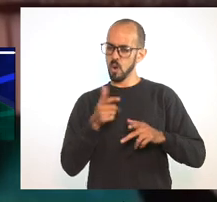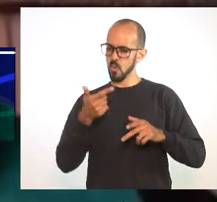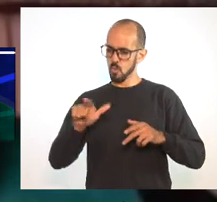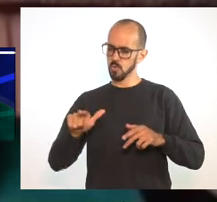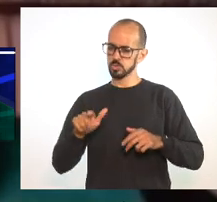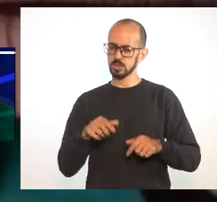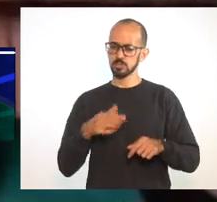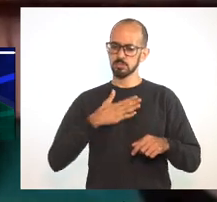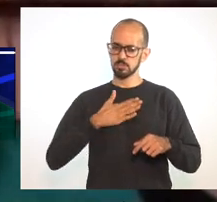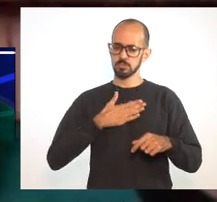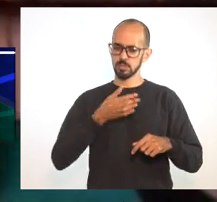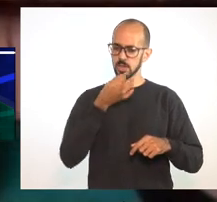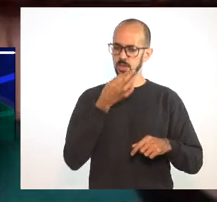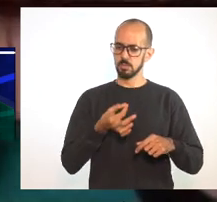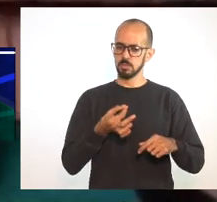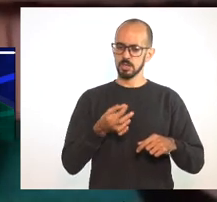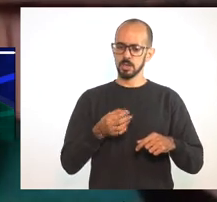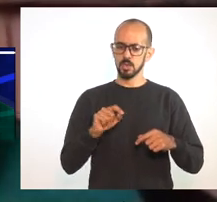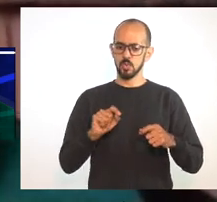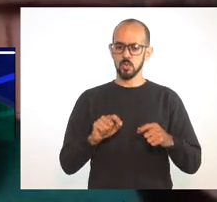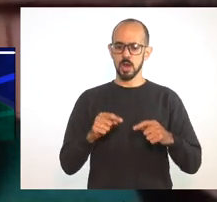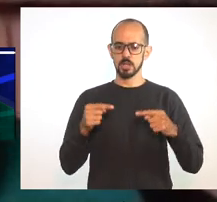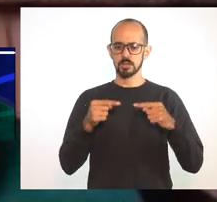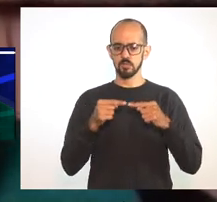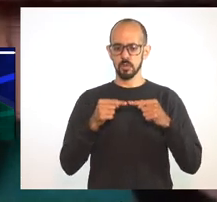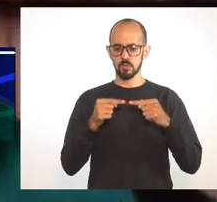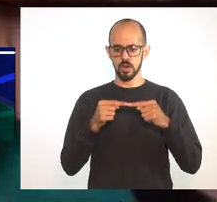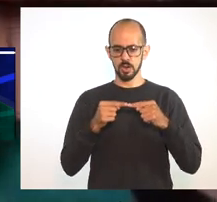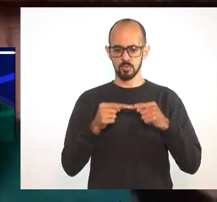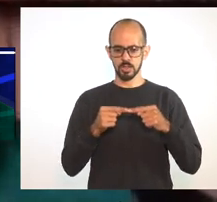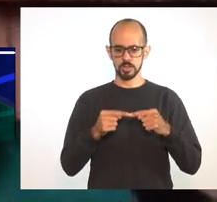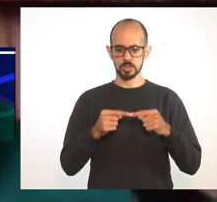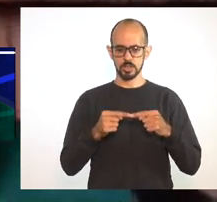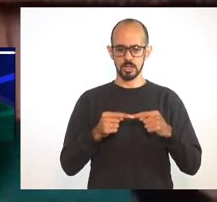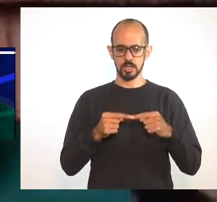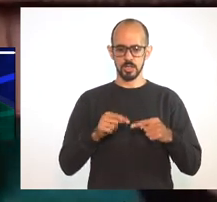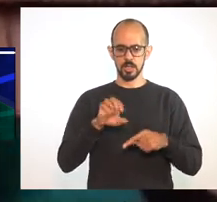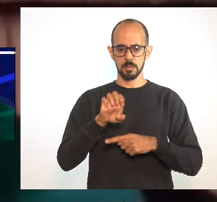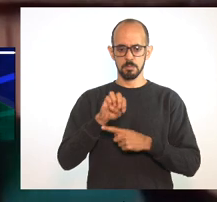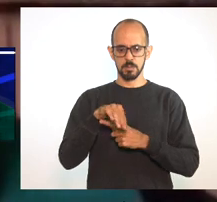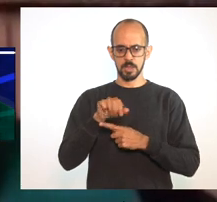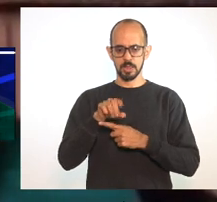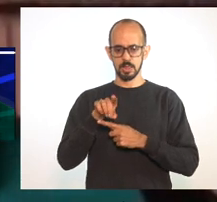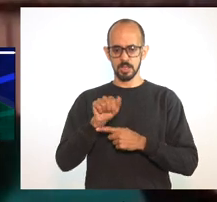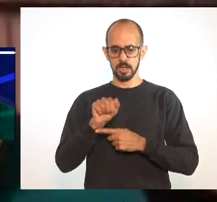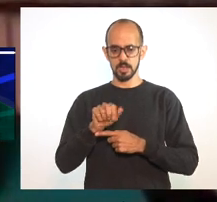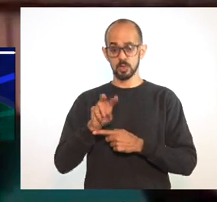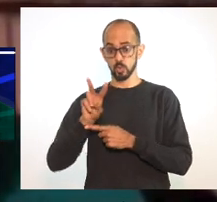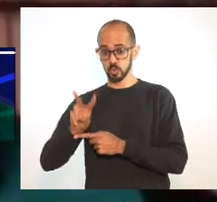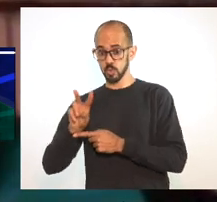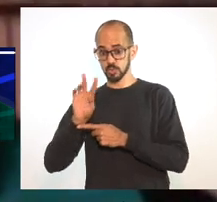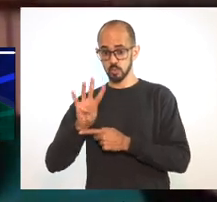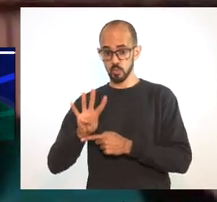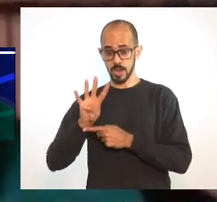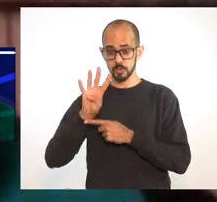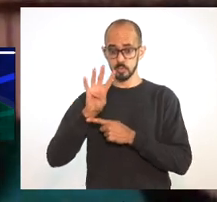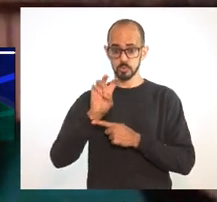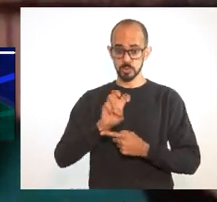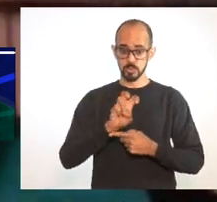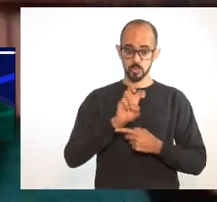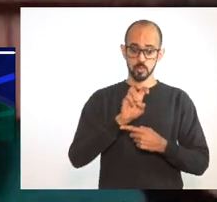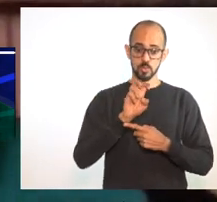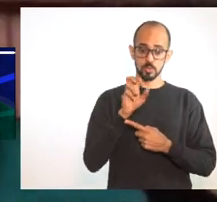meu parecer às emendas é favorável às emendas de número 2, 4,